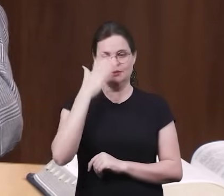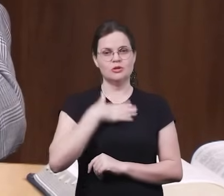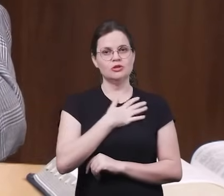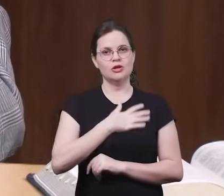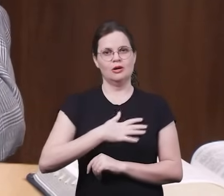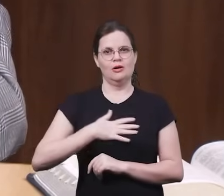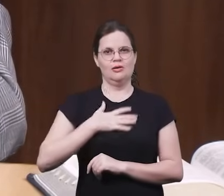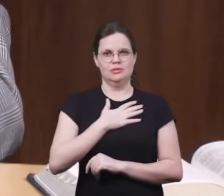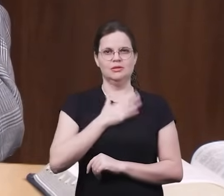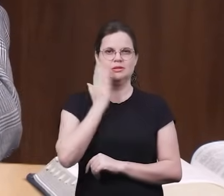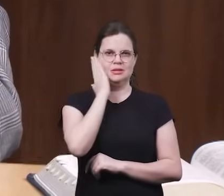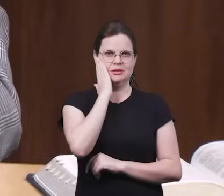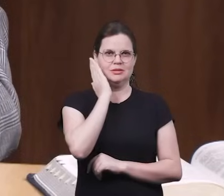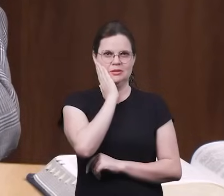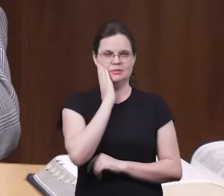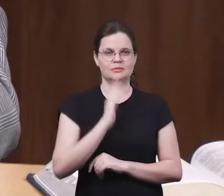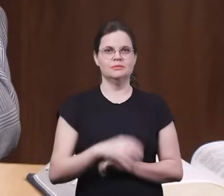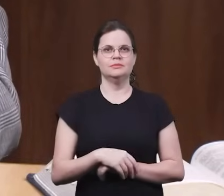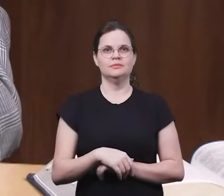gosta de ouvir,